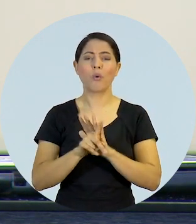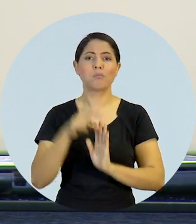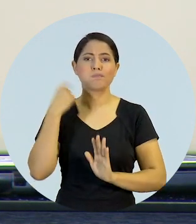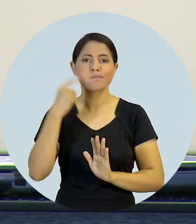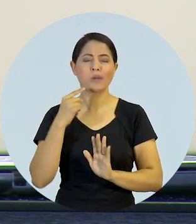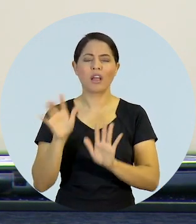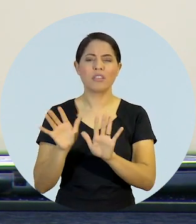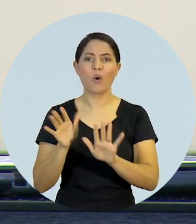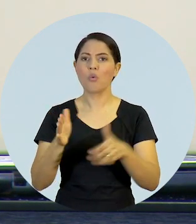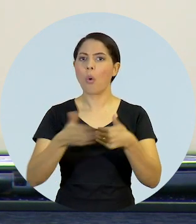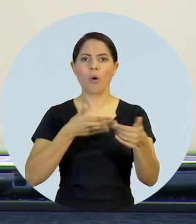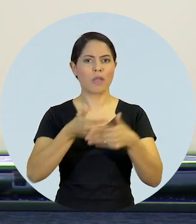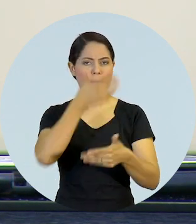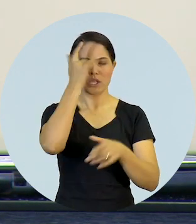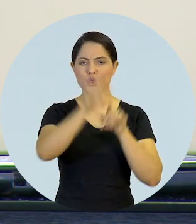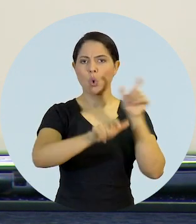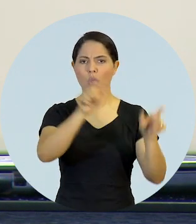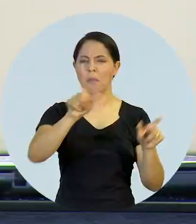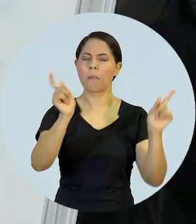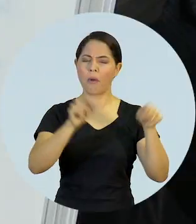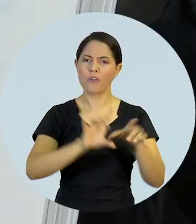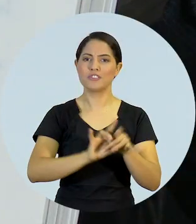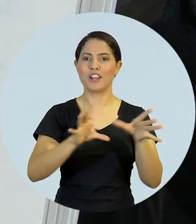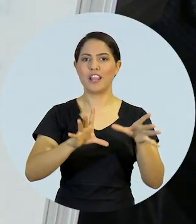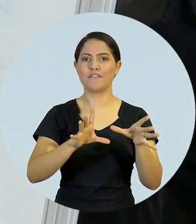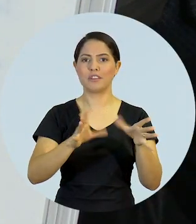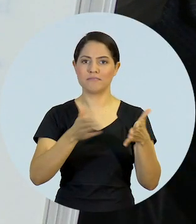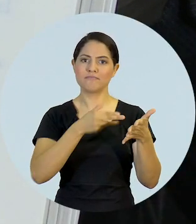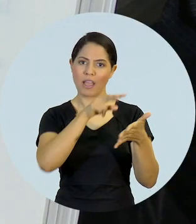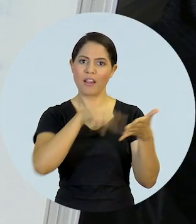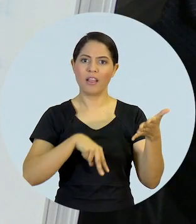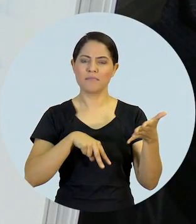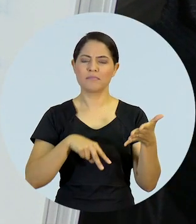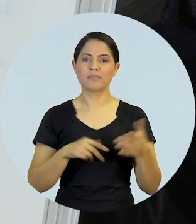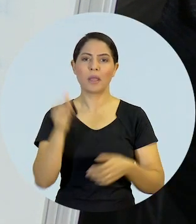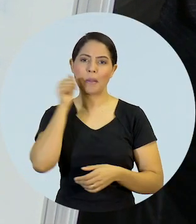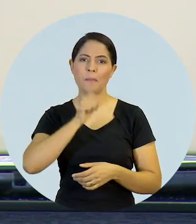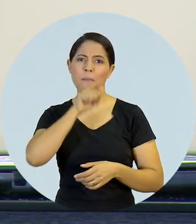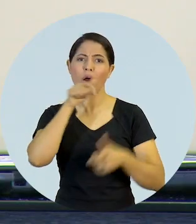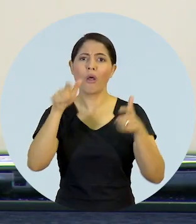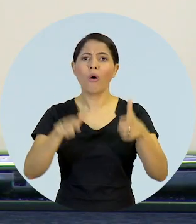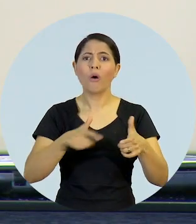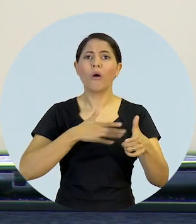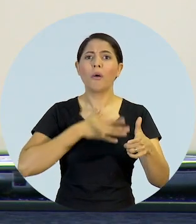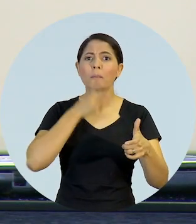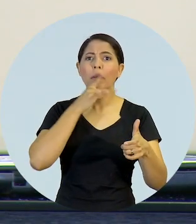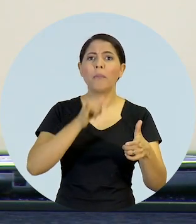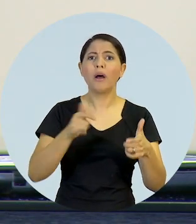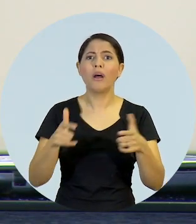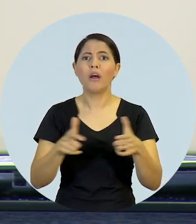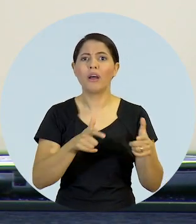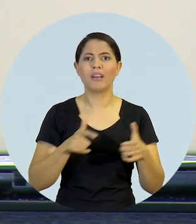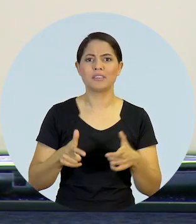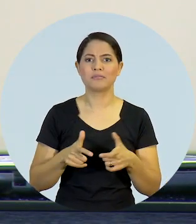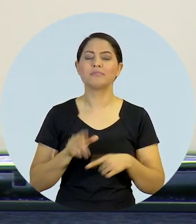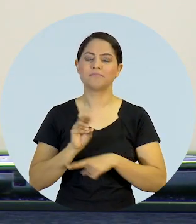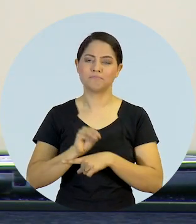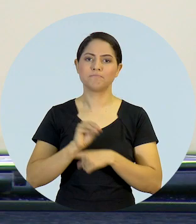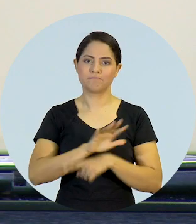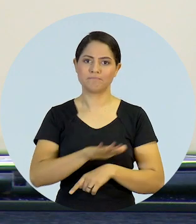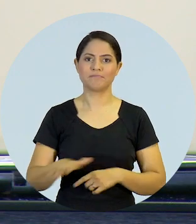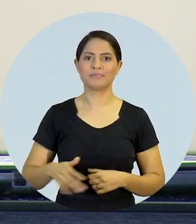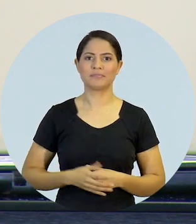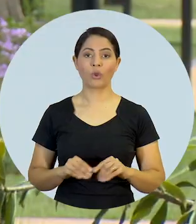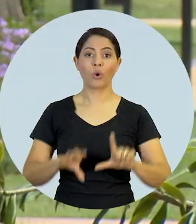comunidade jurídica, como para qualquer pessoa que esteja passando por esse tipo de problema. Mãe, cadê meu pai? Vamos cuidar